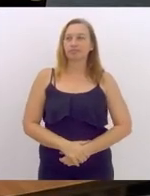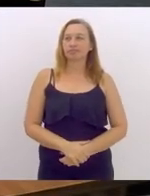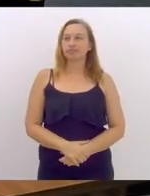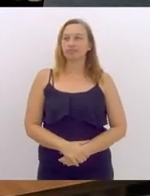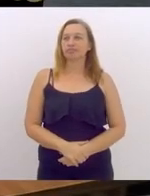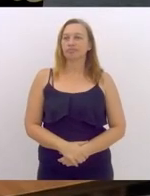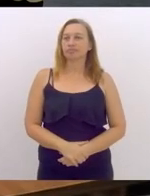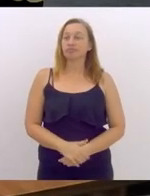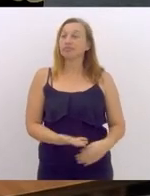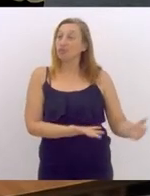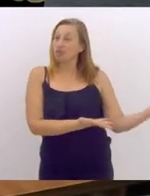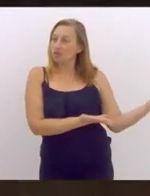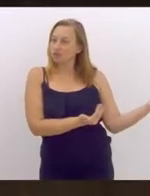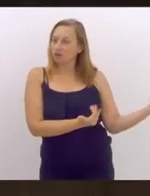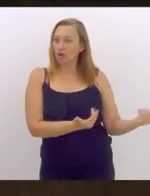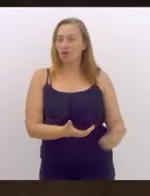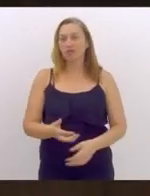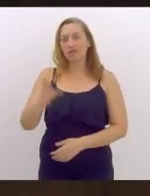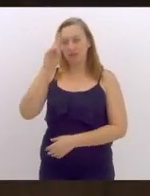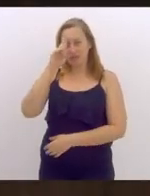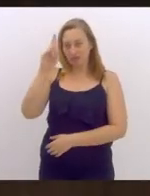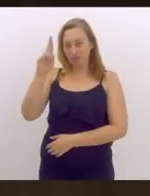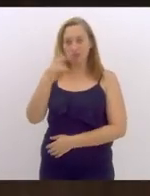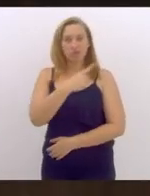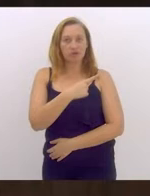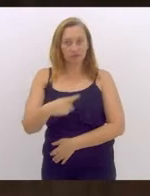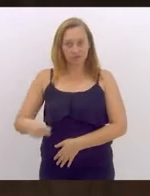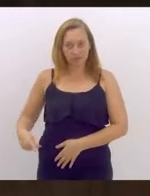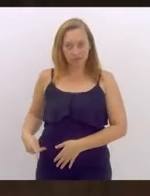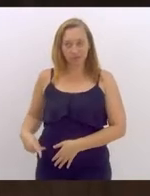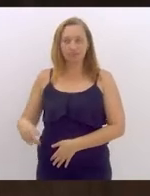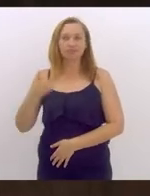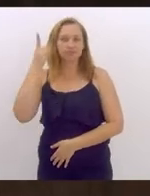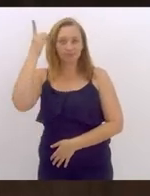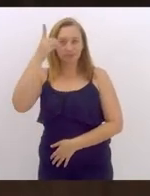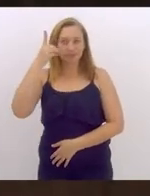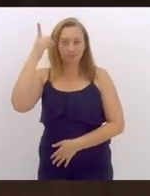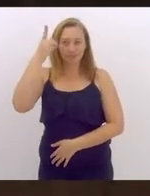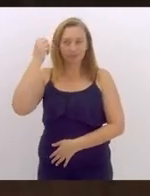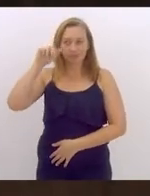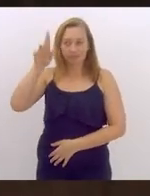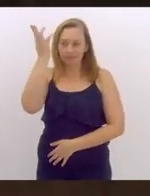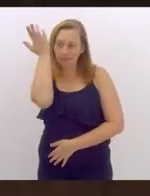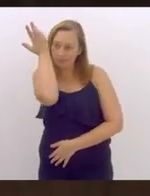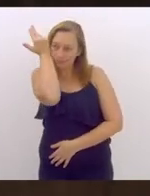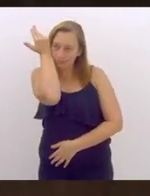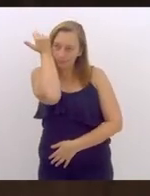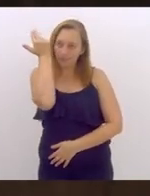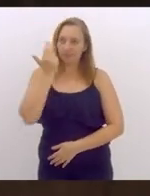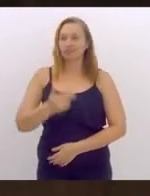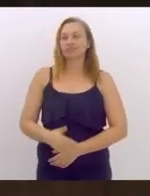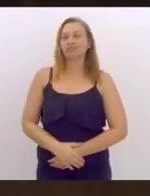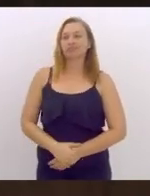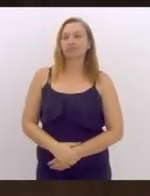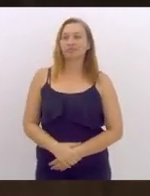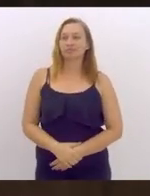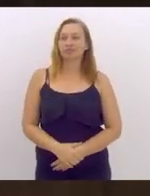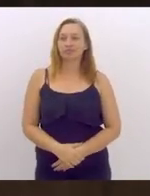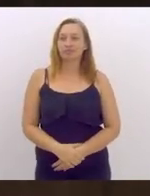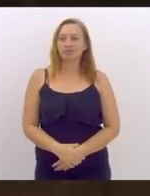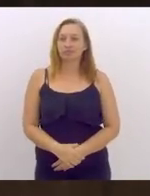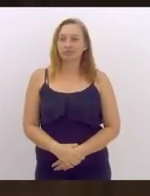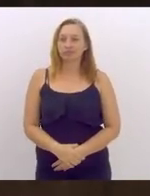meu jovem senhor presidente Deputado Eliomar Coelho